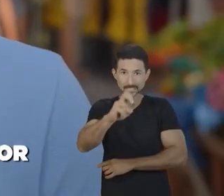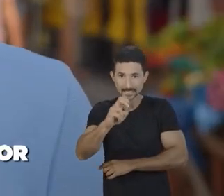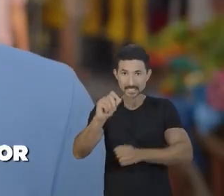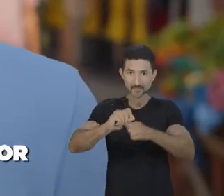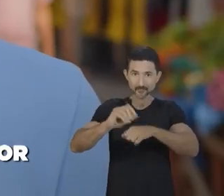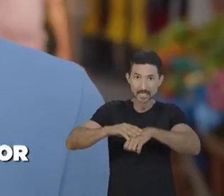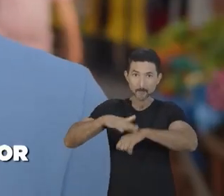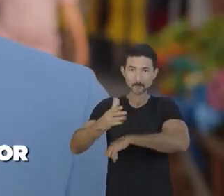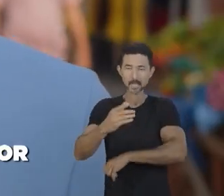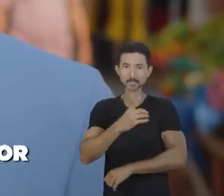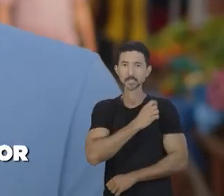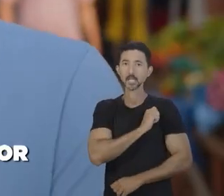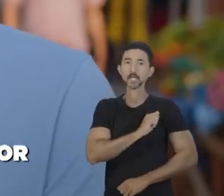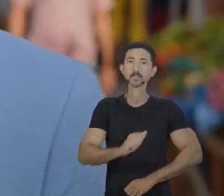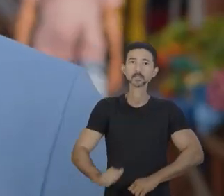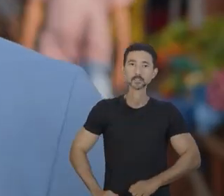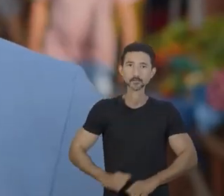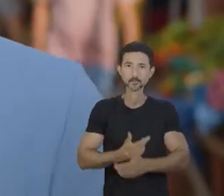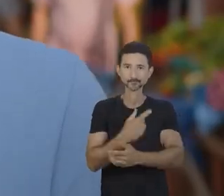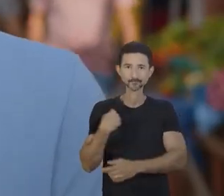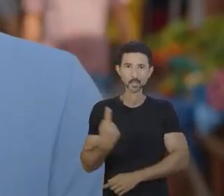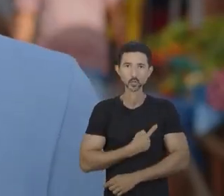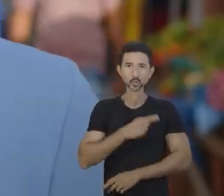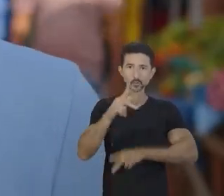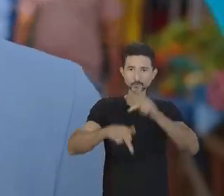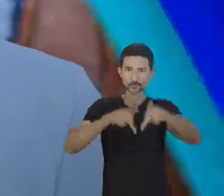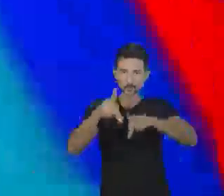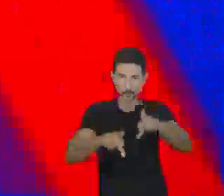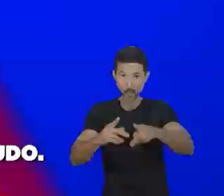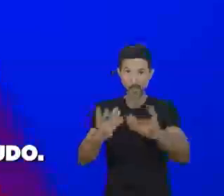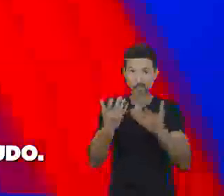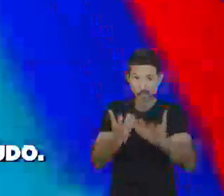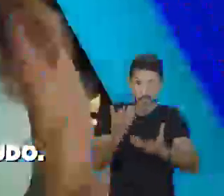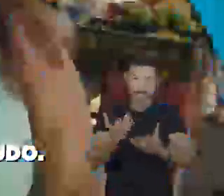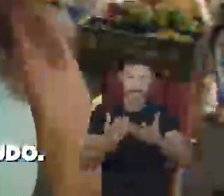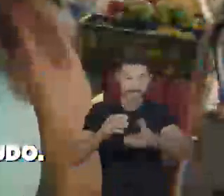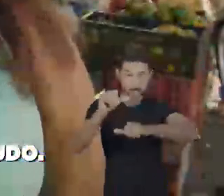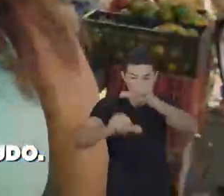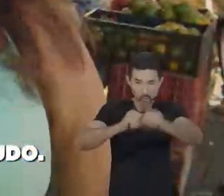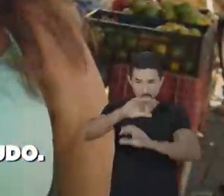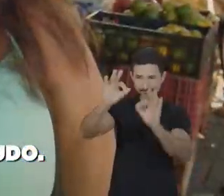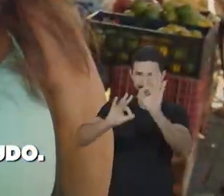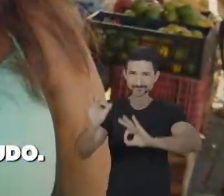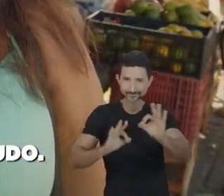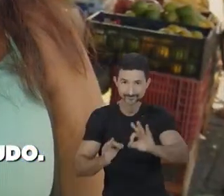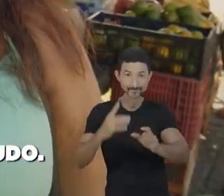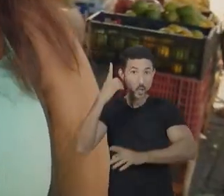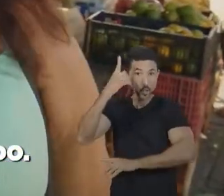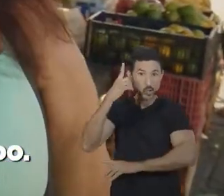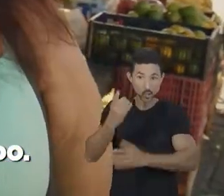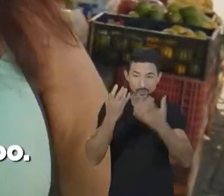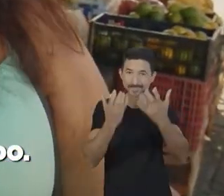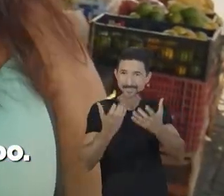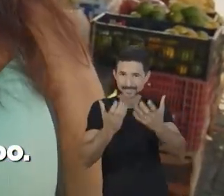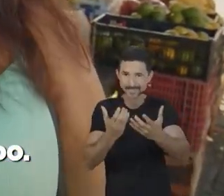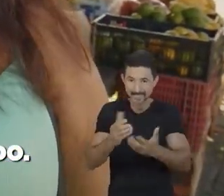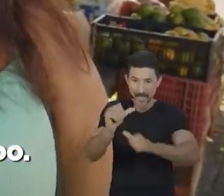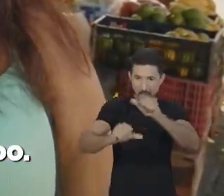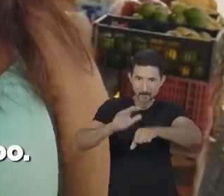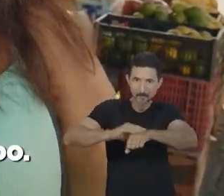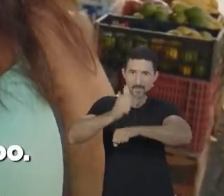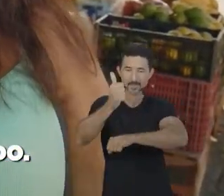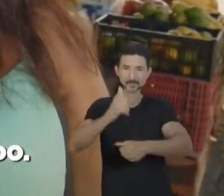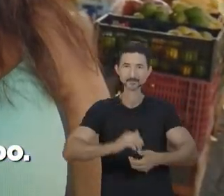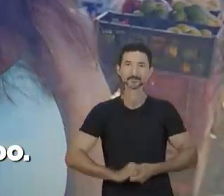Doido 15 para fazer mais por Ananindeua e por nossa gente. Eu tô doida que o doido melhore tudo. Sou um doido aqui